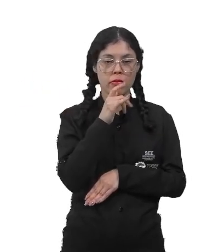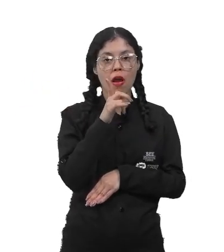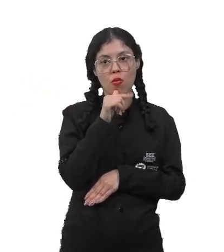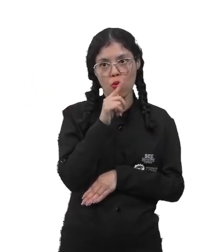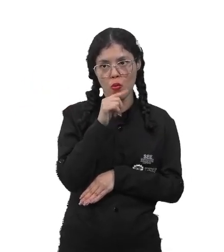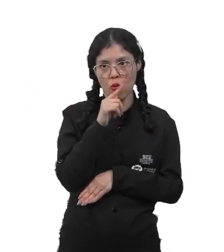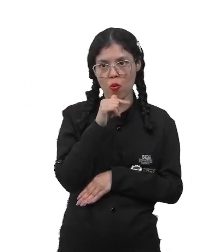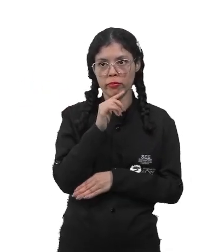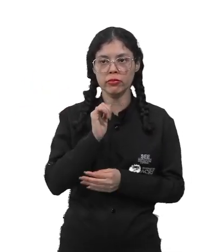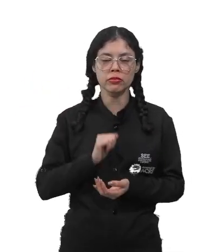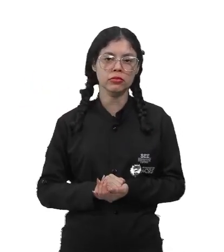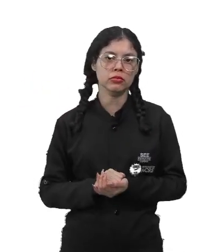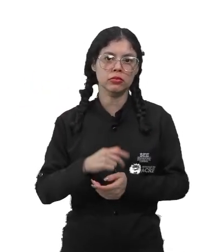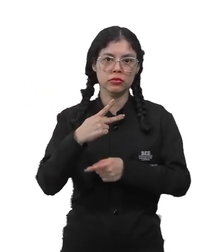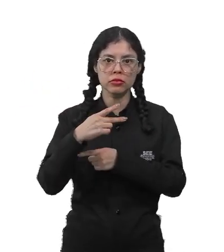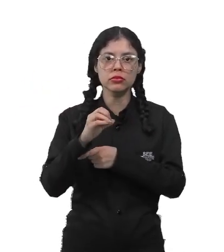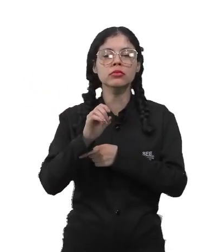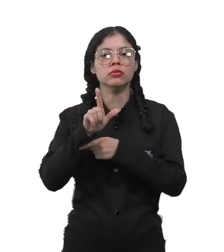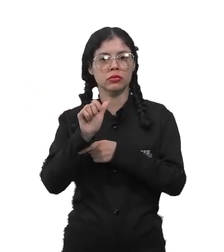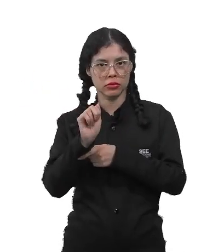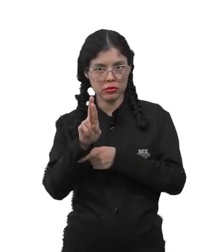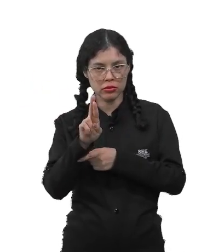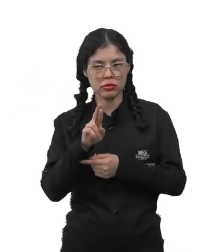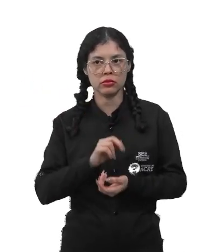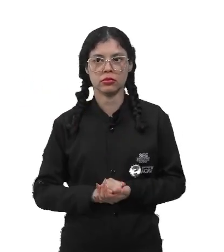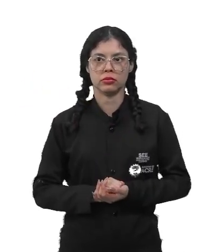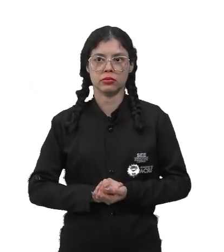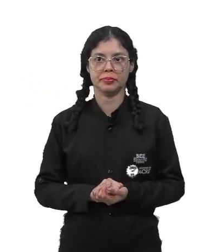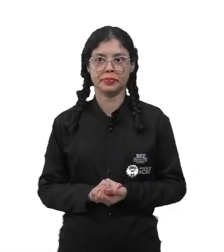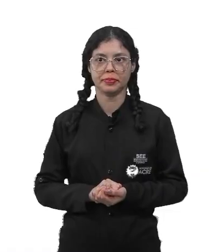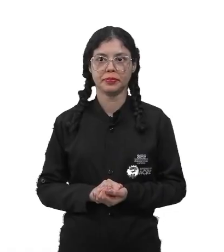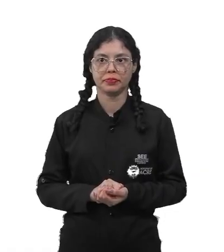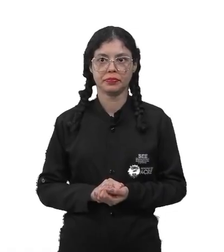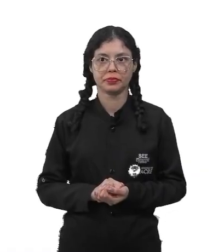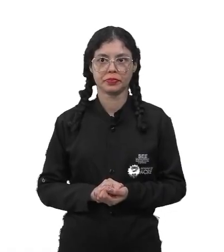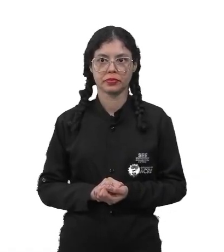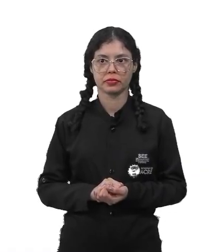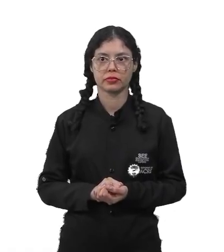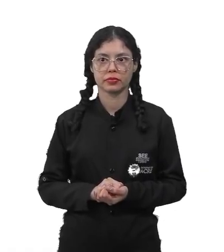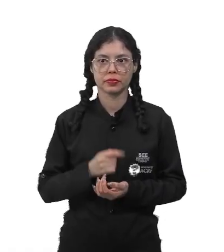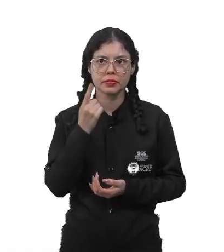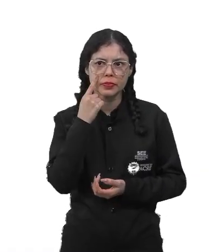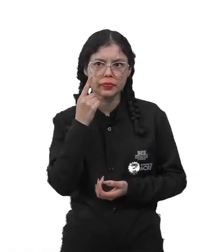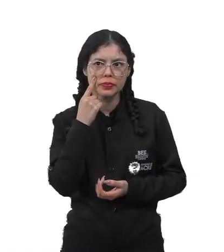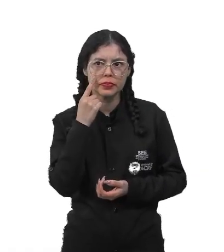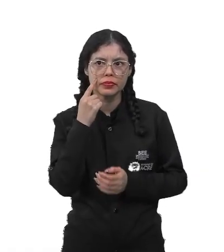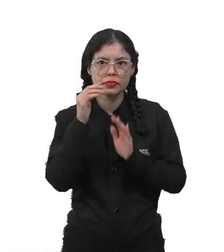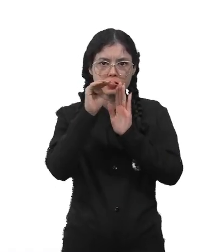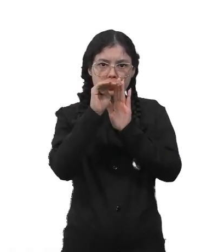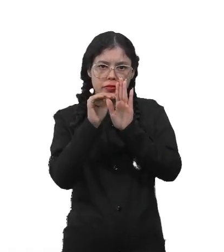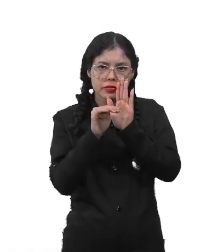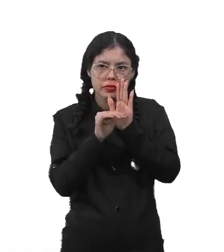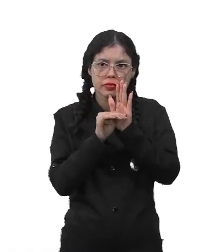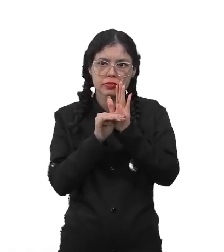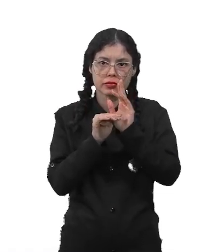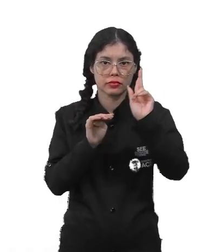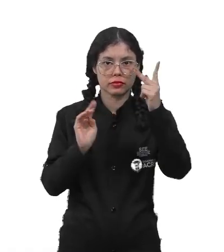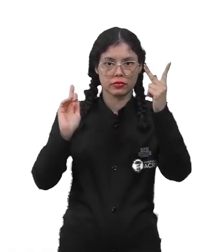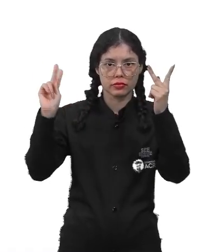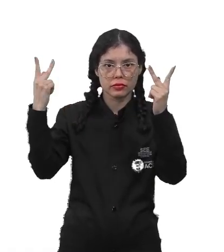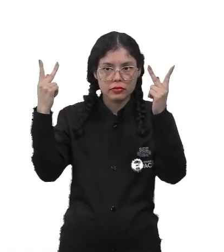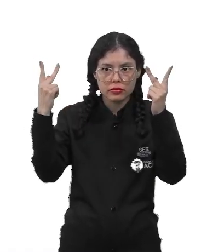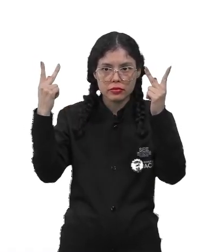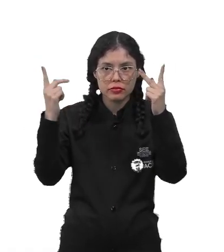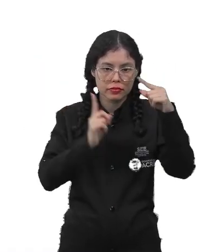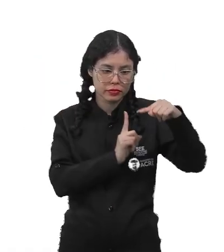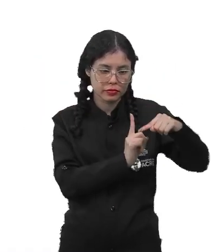água. A água, ela é considerada polar. Tá vendo que aqui, ó, nos hidrogênios eu tenho uma